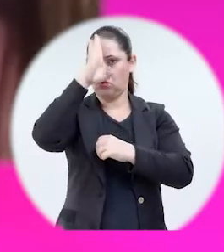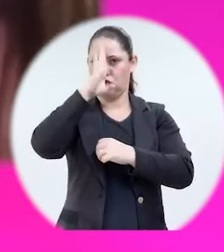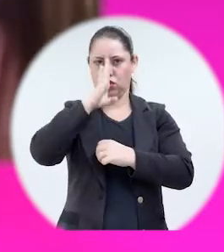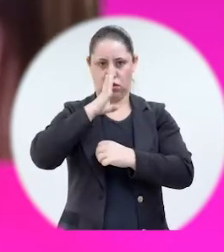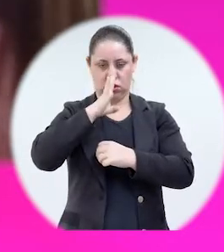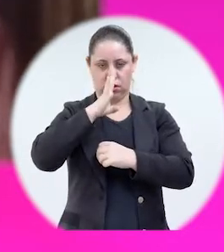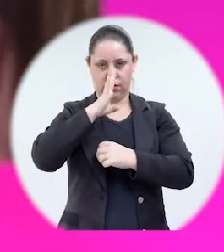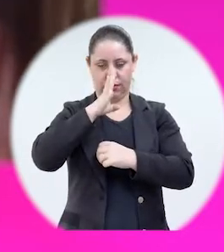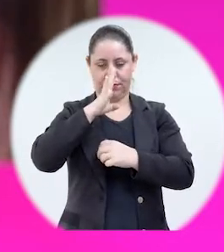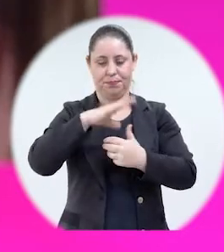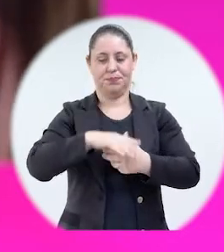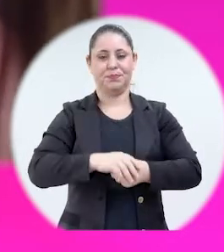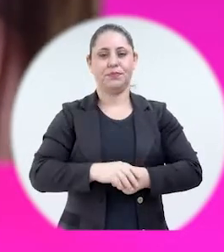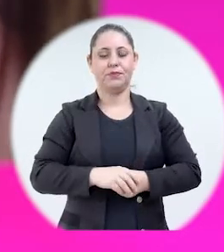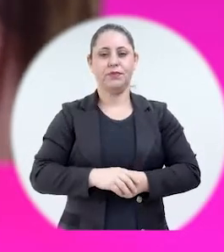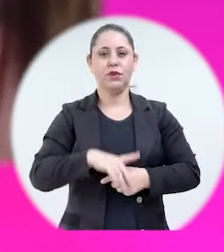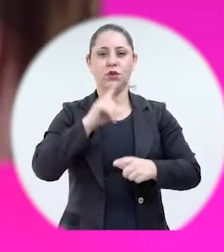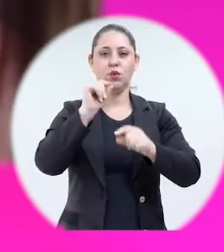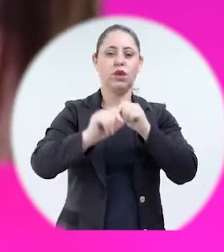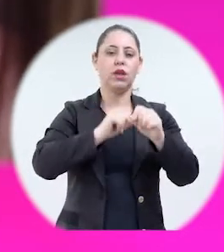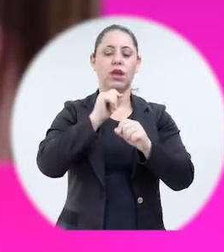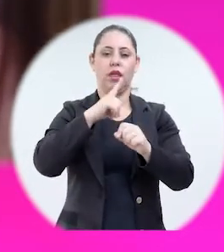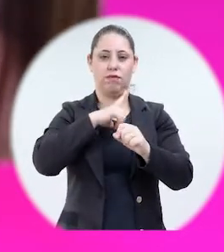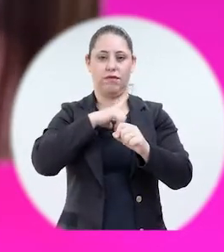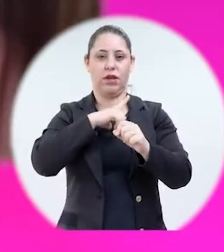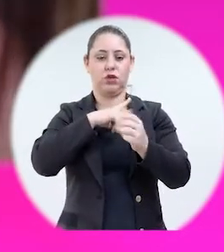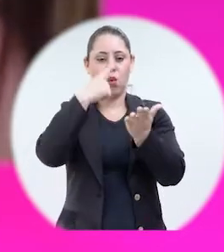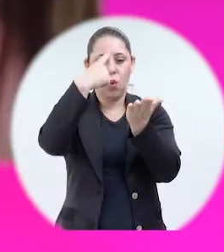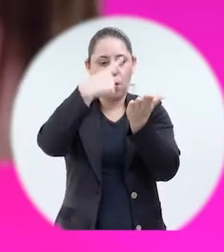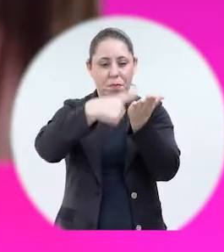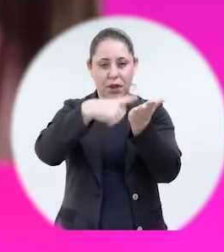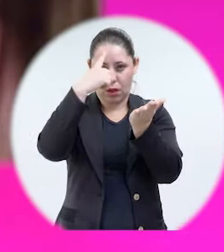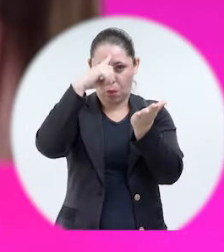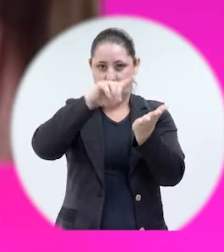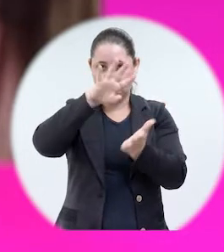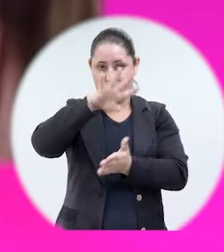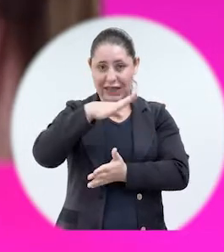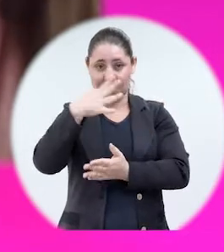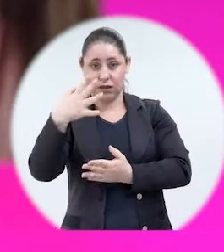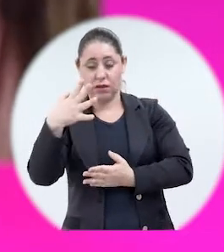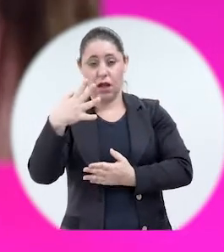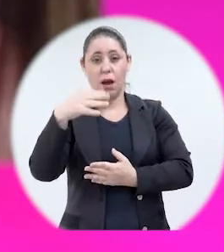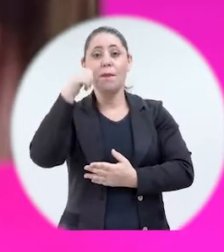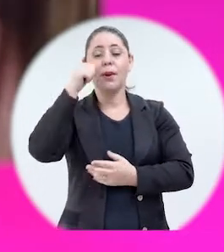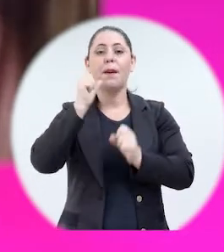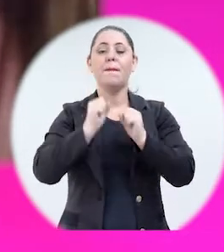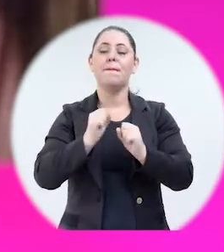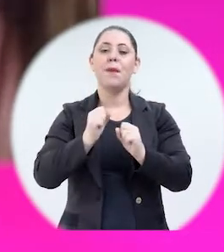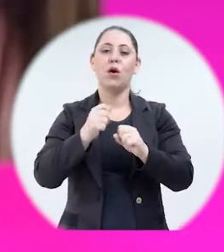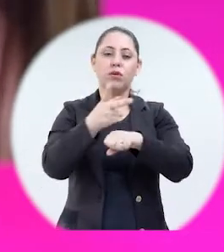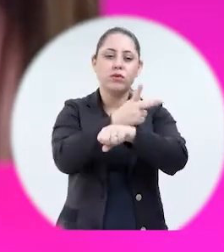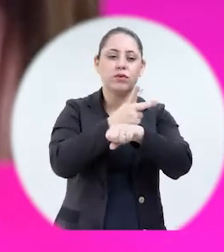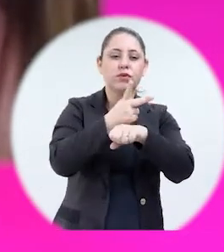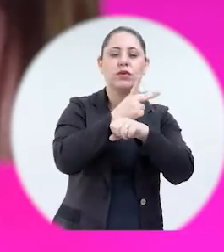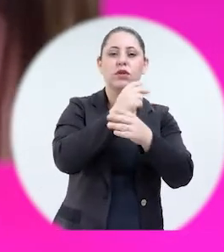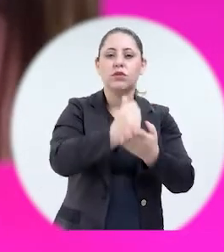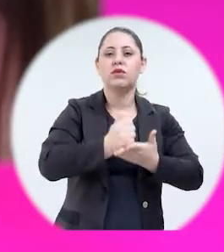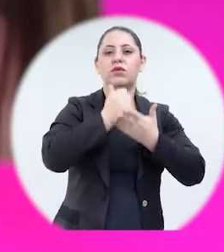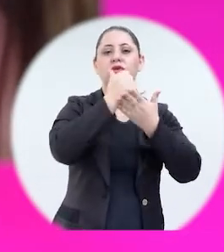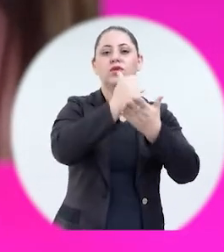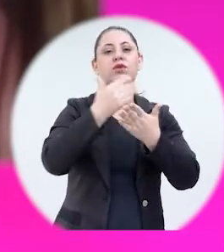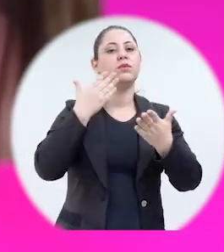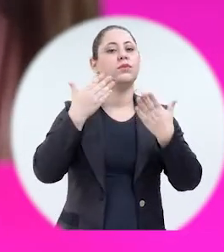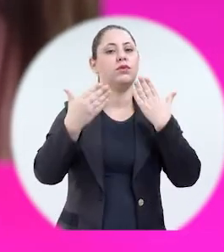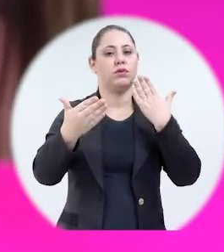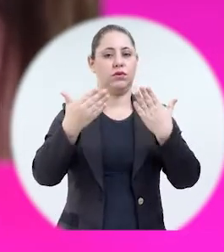totalmente gratuito, sob agendamento, mas essa mulher, ela pode buscar ajuda